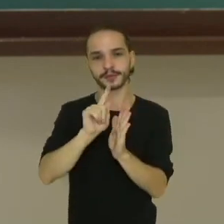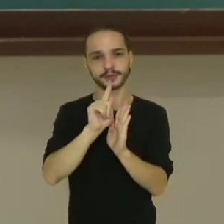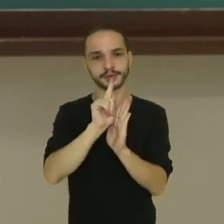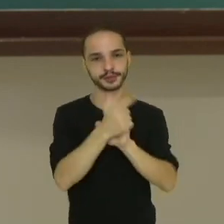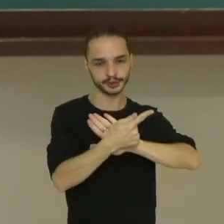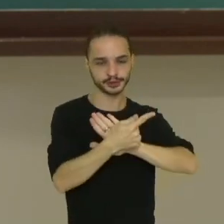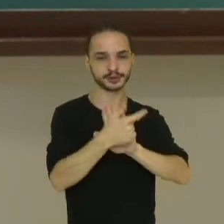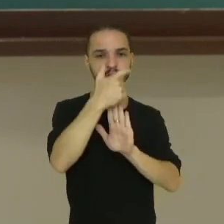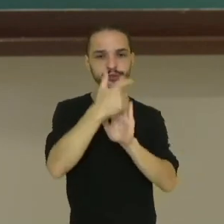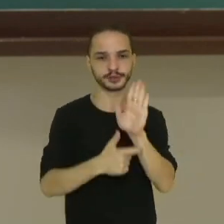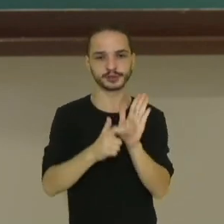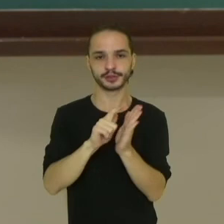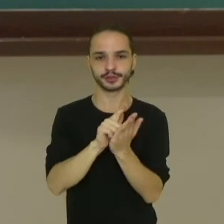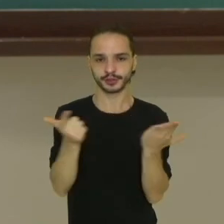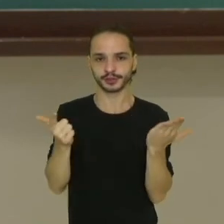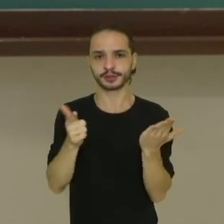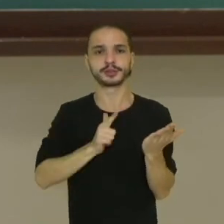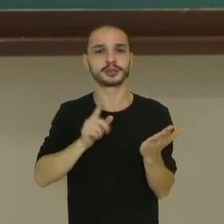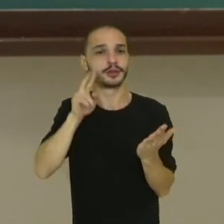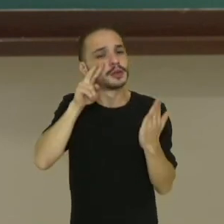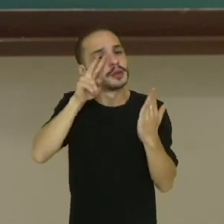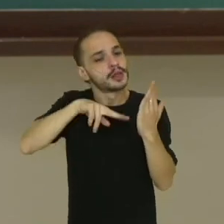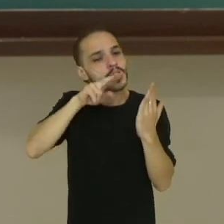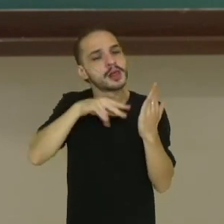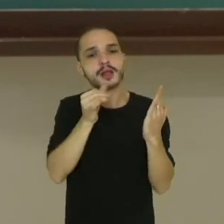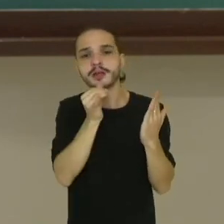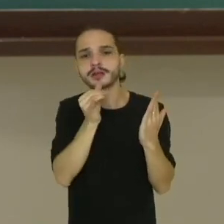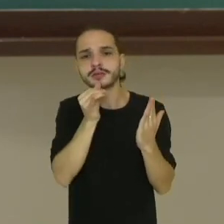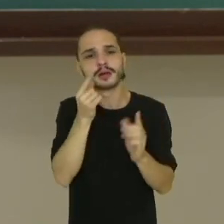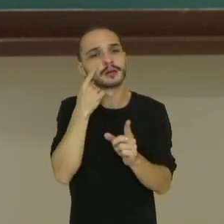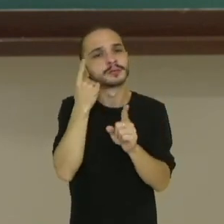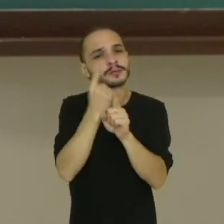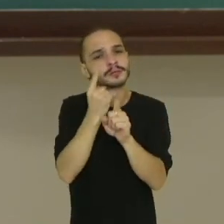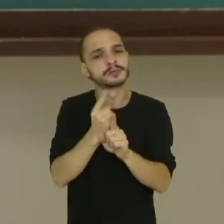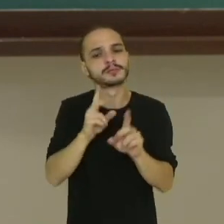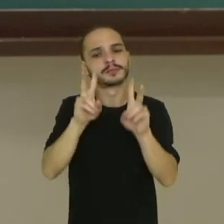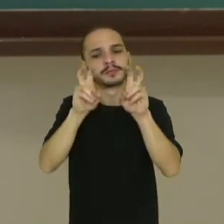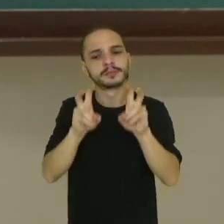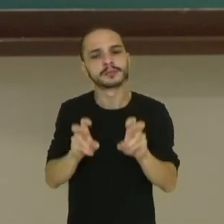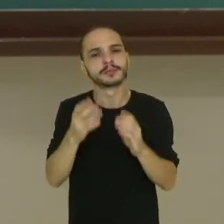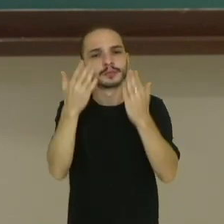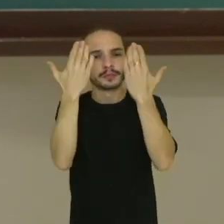lemos trechos que a exemplificam e identificamos o tema, além de analisar as